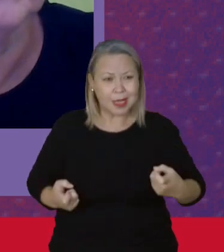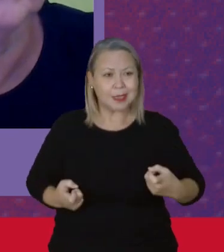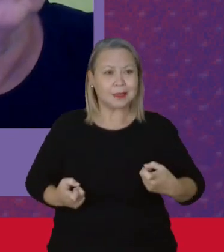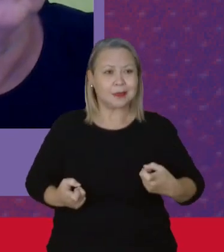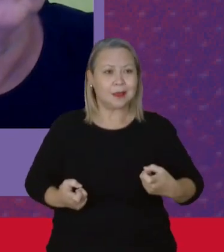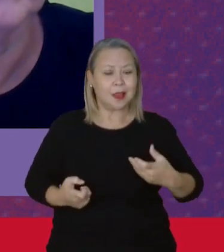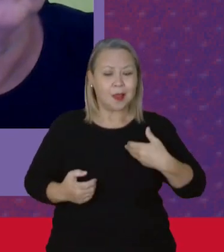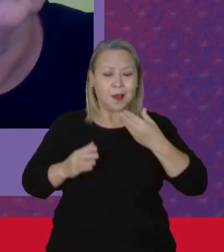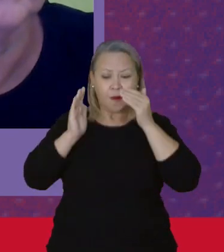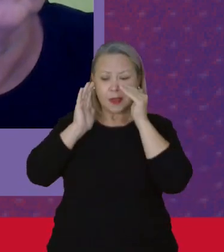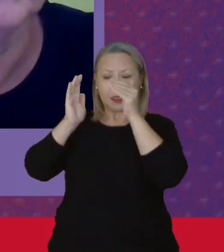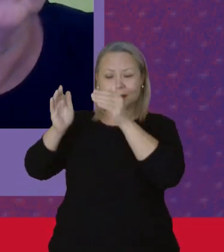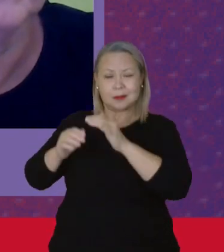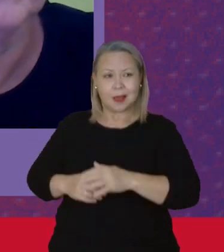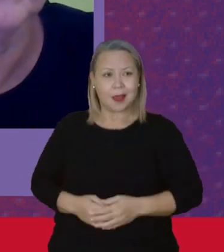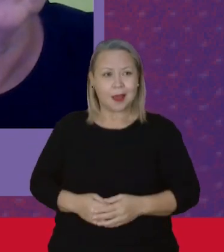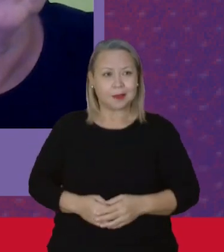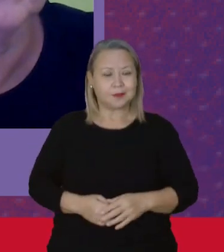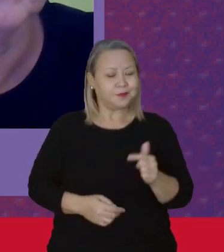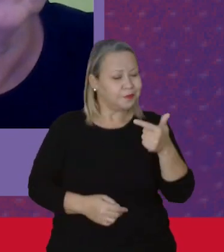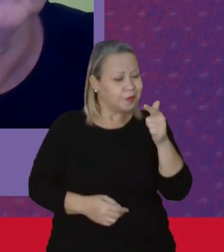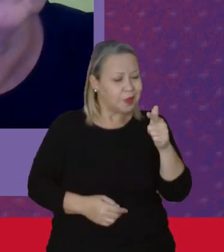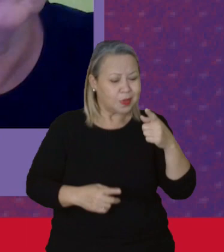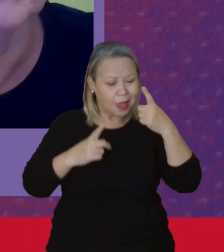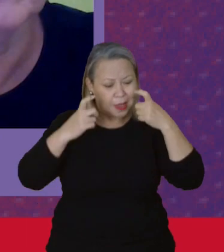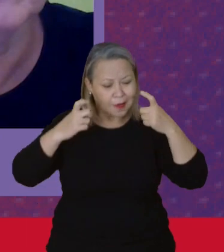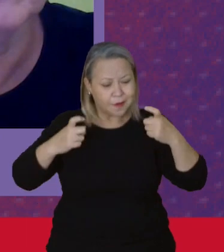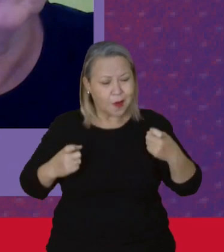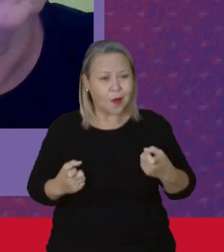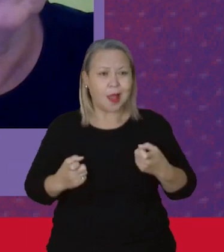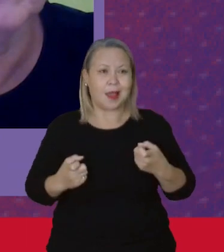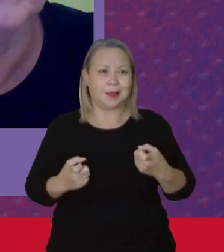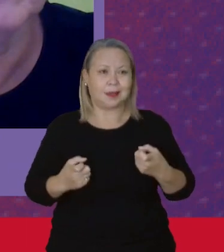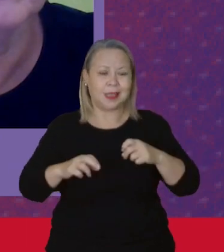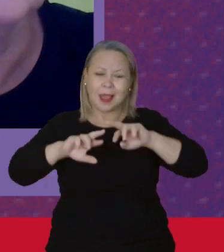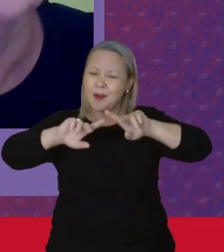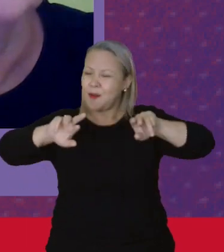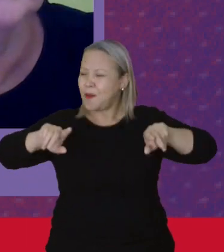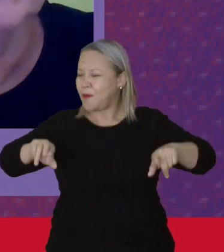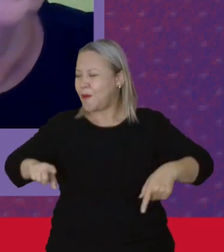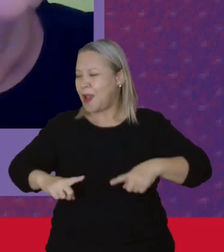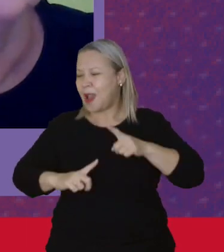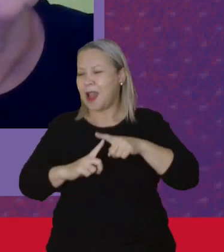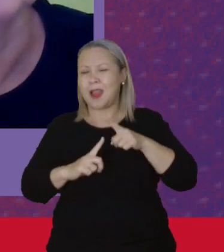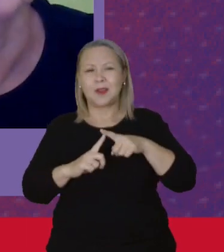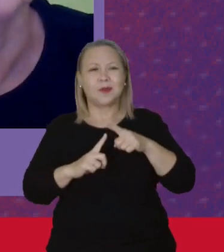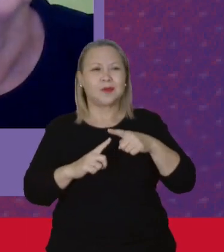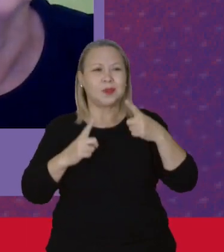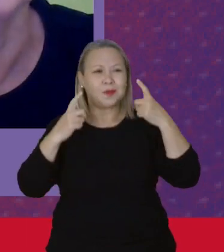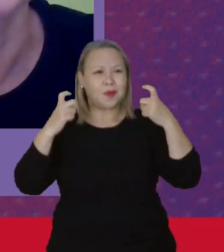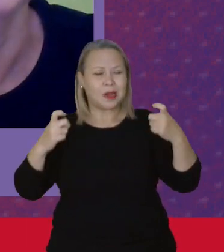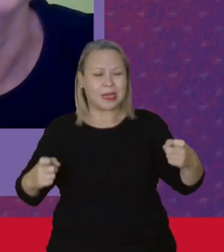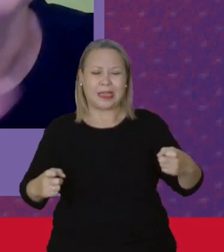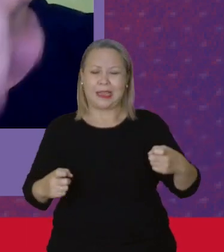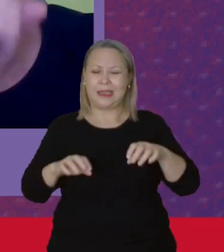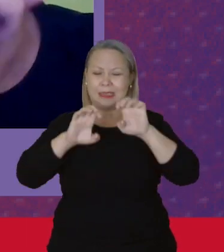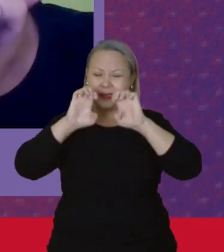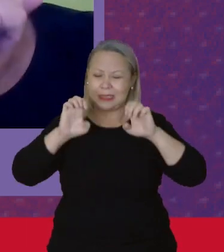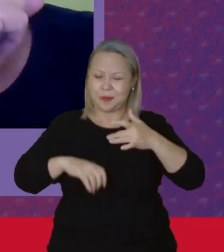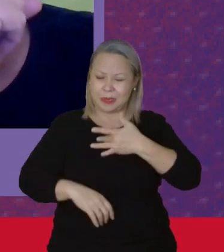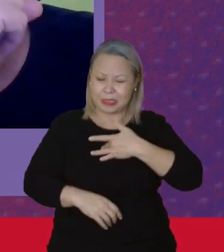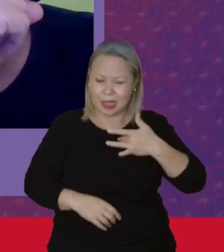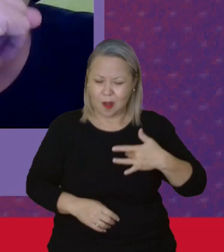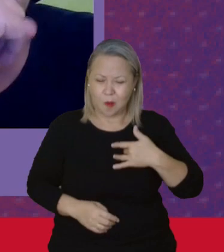que passar por situações de violência, de vários, né, seja no sistema de saúde, seja em outros